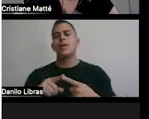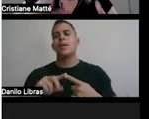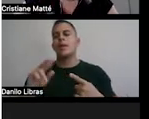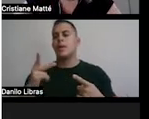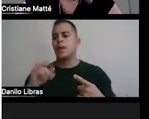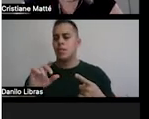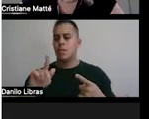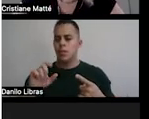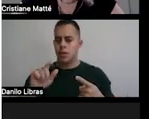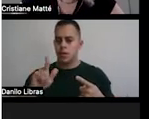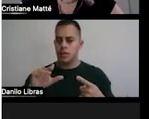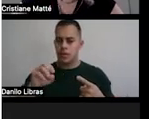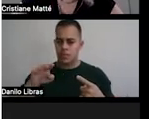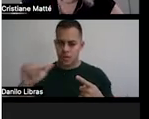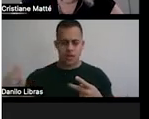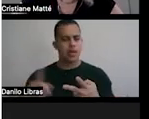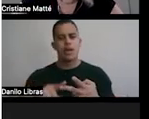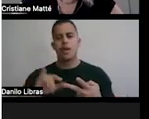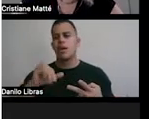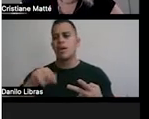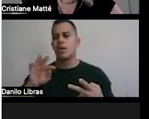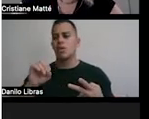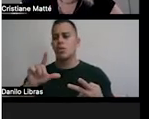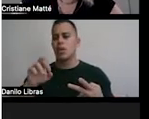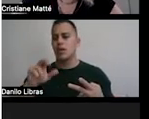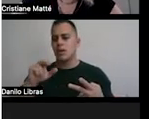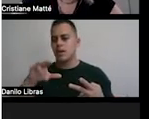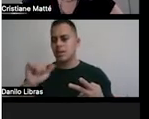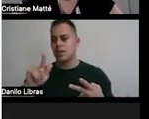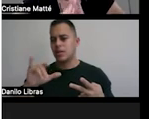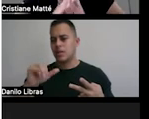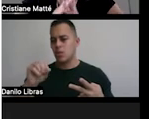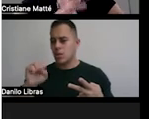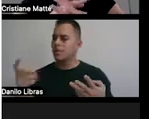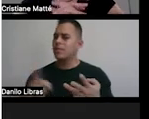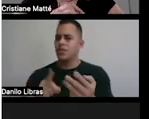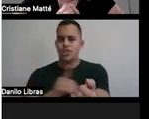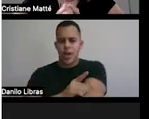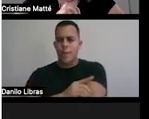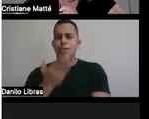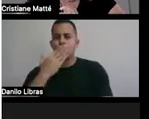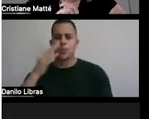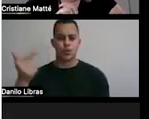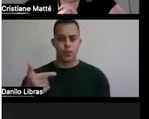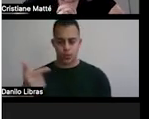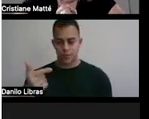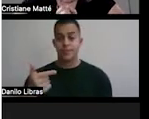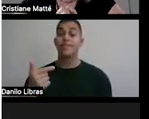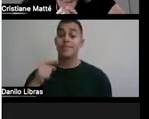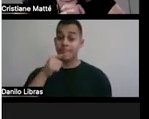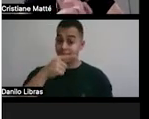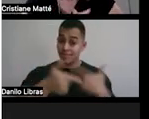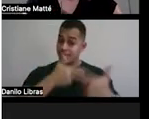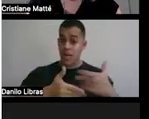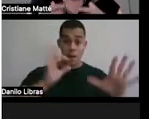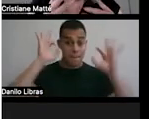então culminando em síndrome metabólica e aumento do risco de diabetes do tipo 2. Esses trabalhos, gente, eles já estão, assim, super